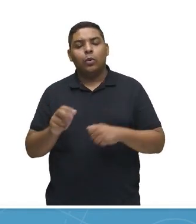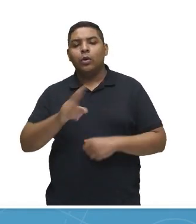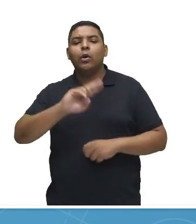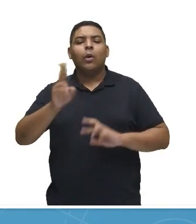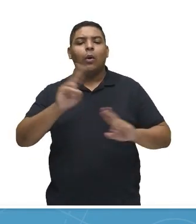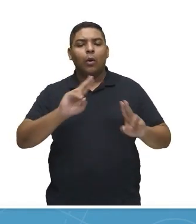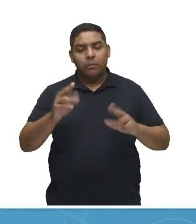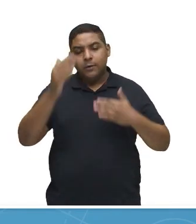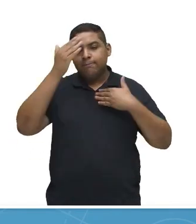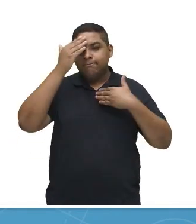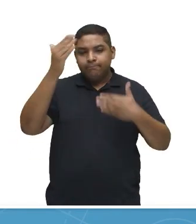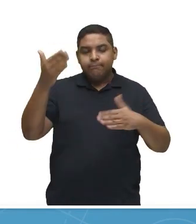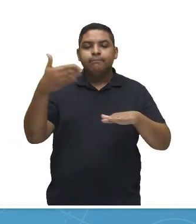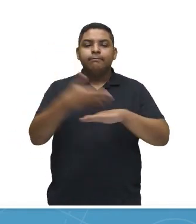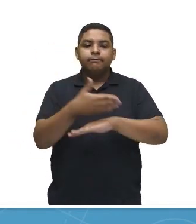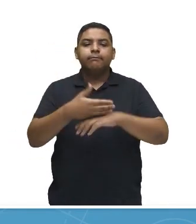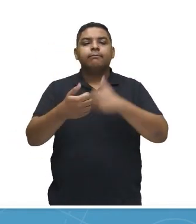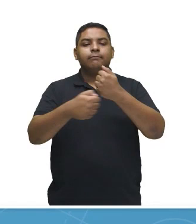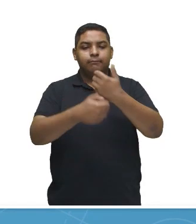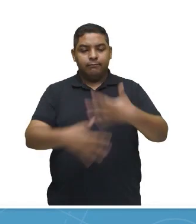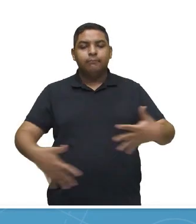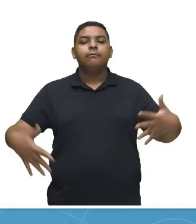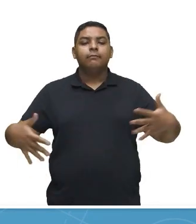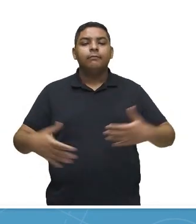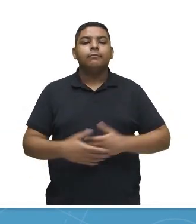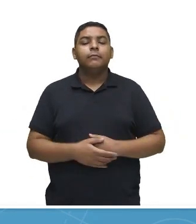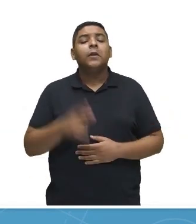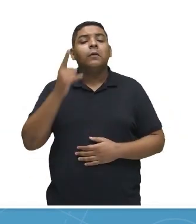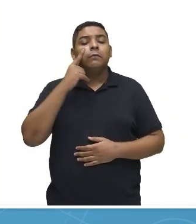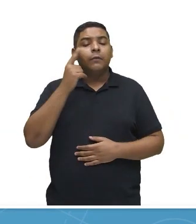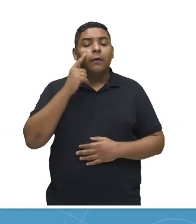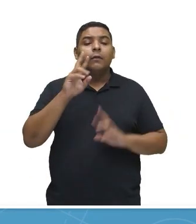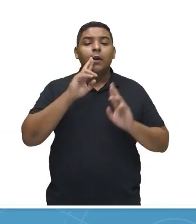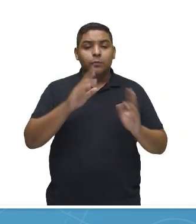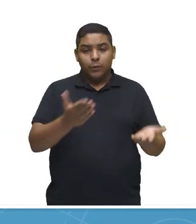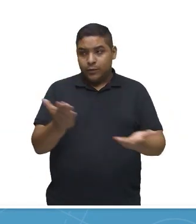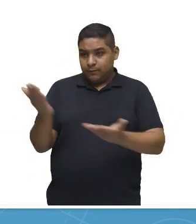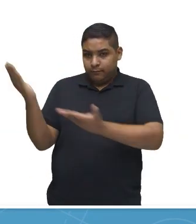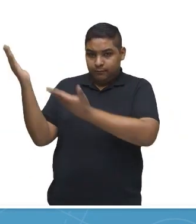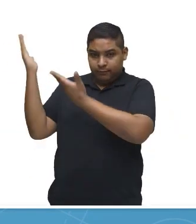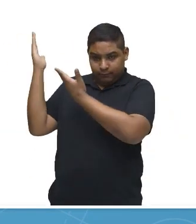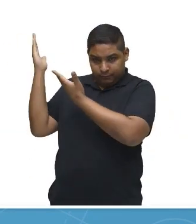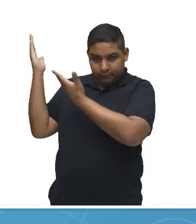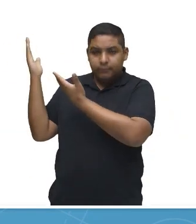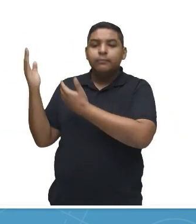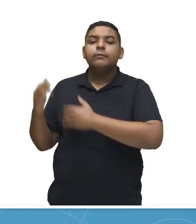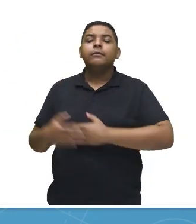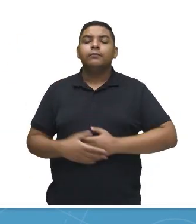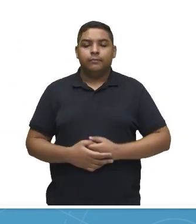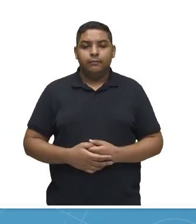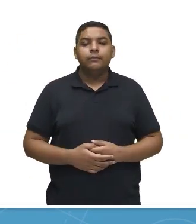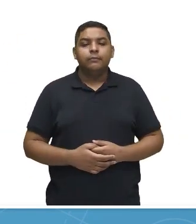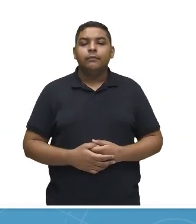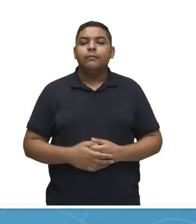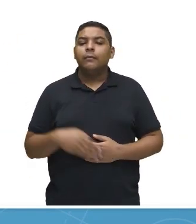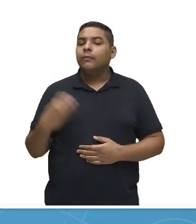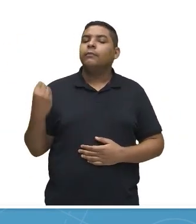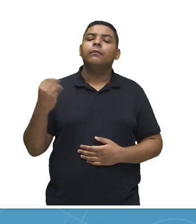participação de vocês, tá bom? Vamos lá, resposta então correta dessa quarta questão. Estamos falando